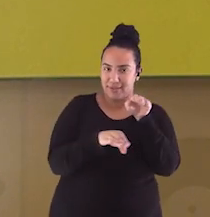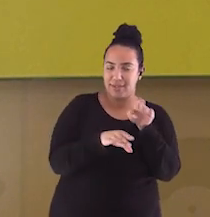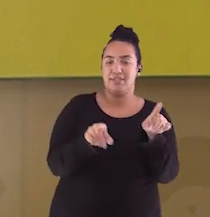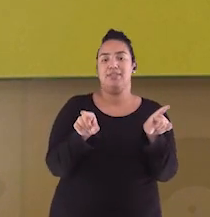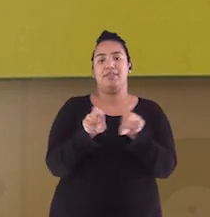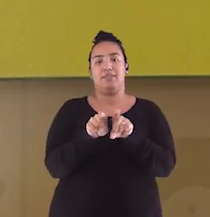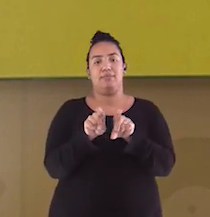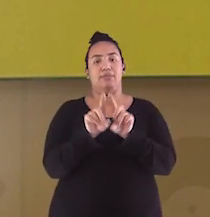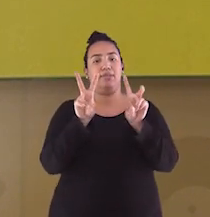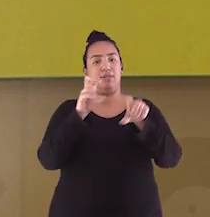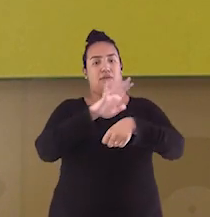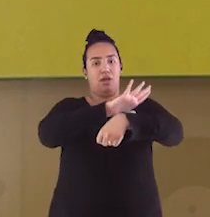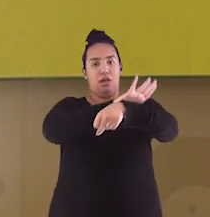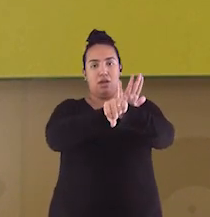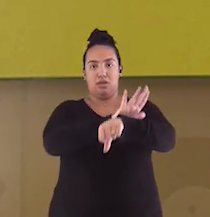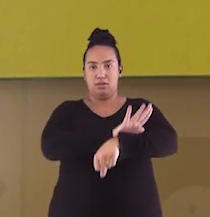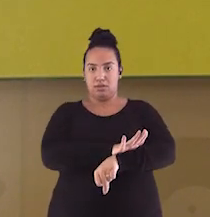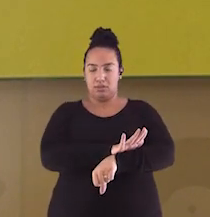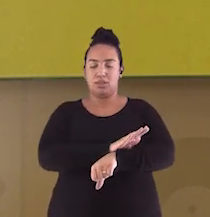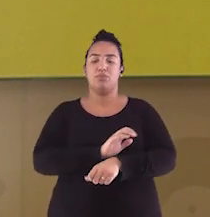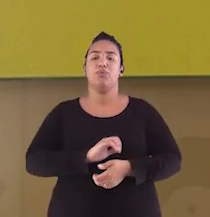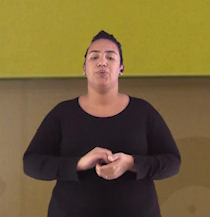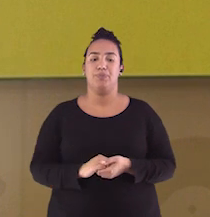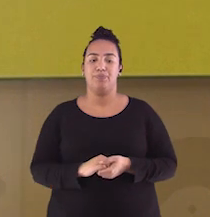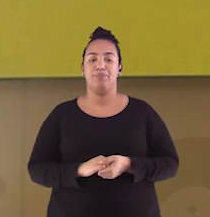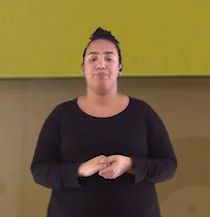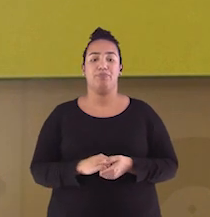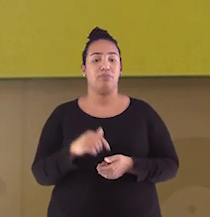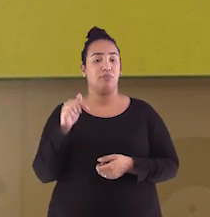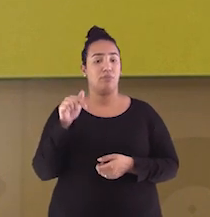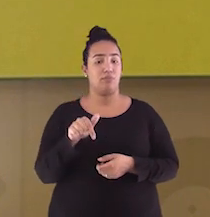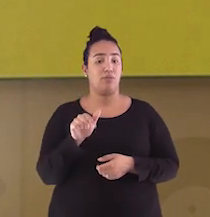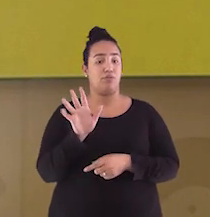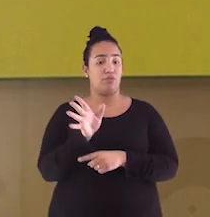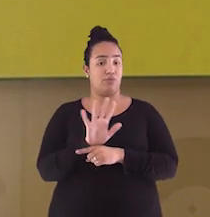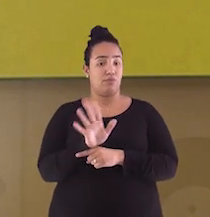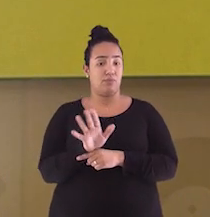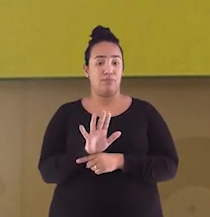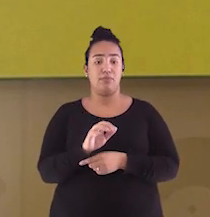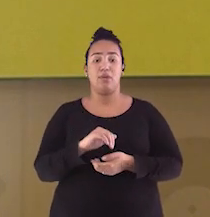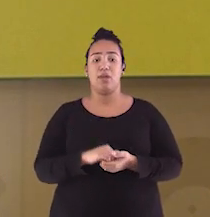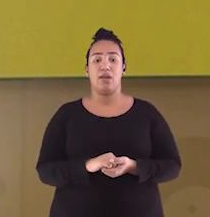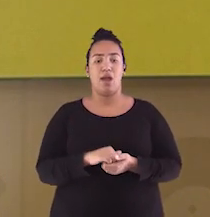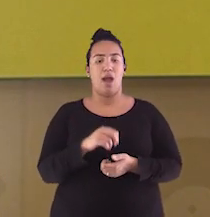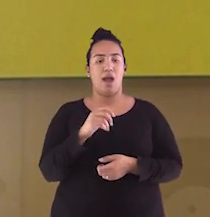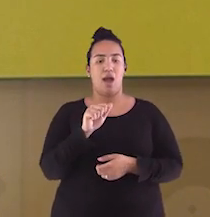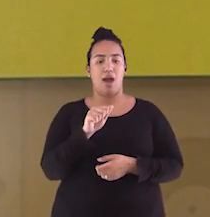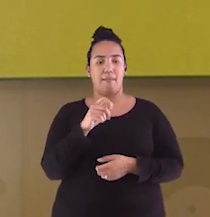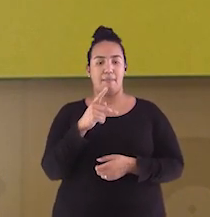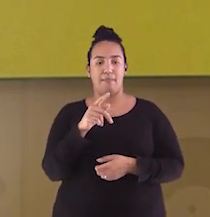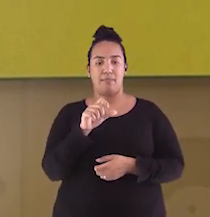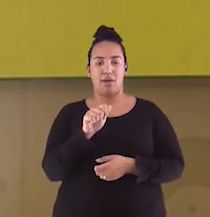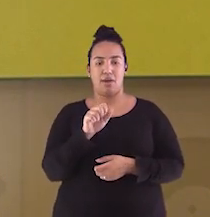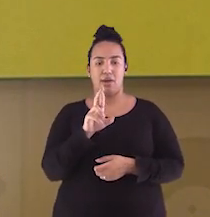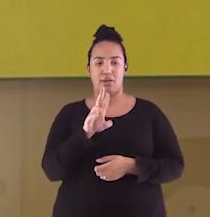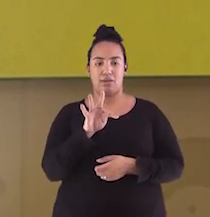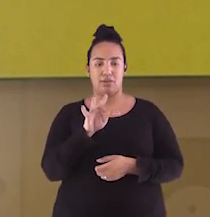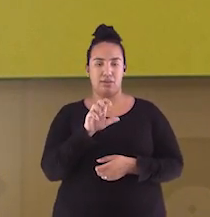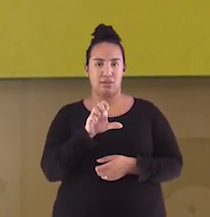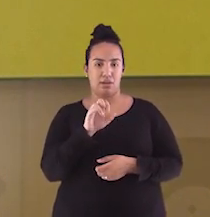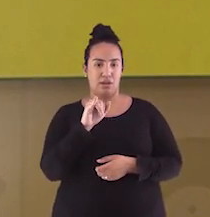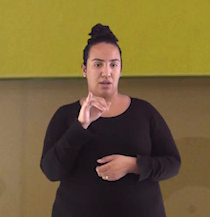também sobre racismo no continente africano, que foi o apartheid na África do Sul. Um sistema de